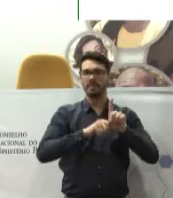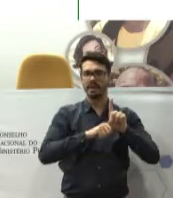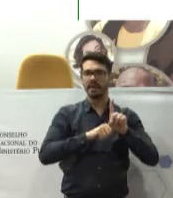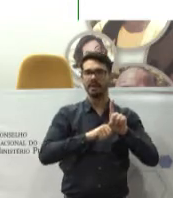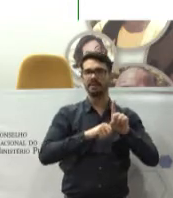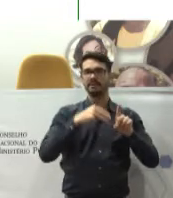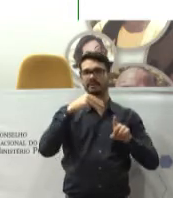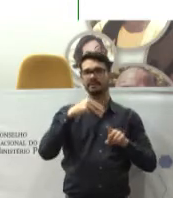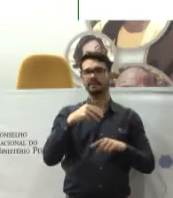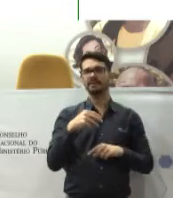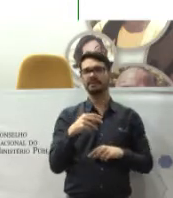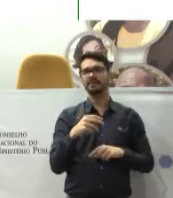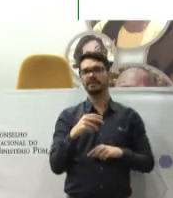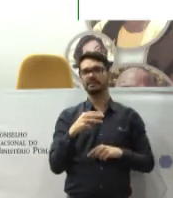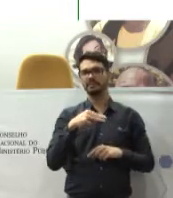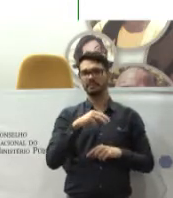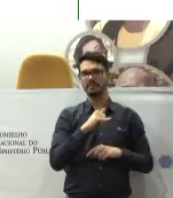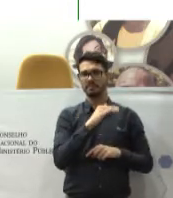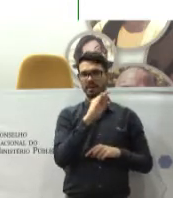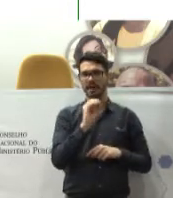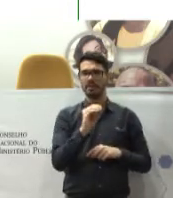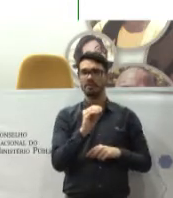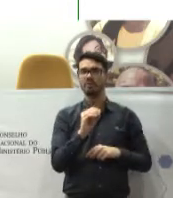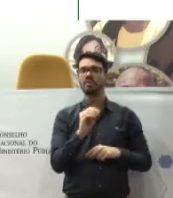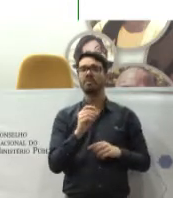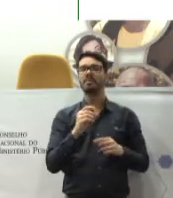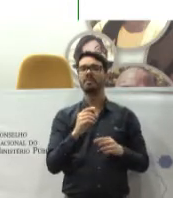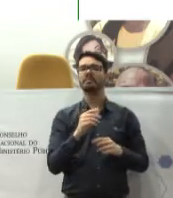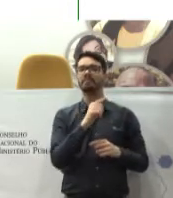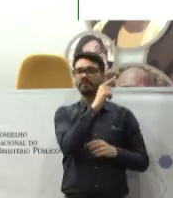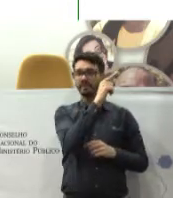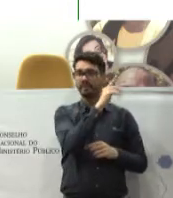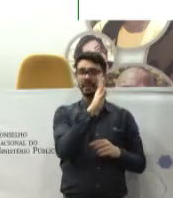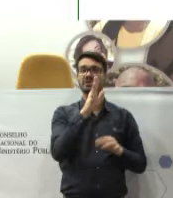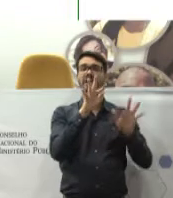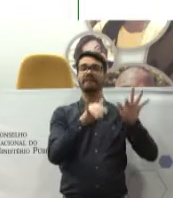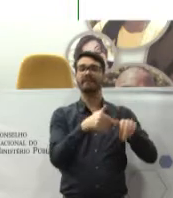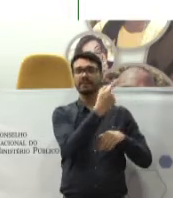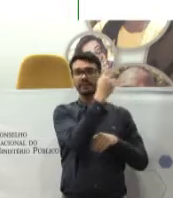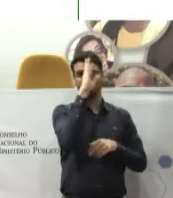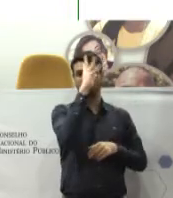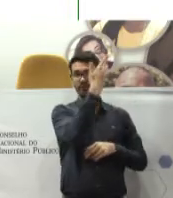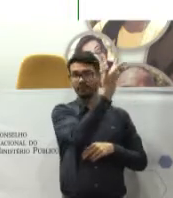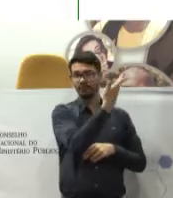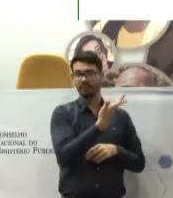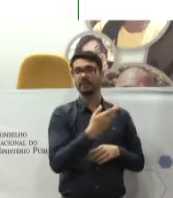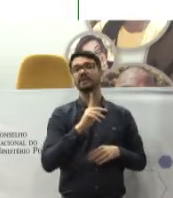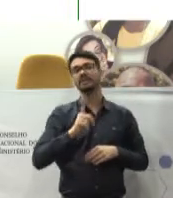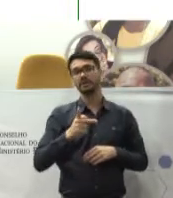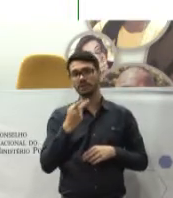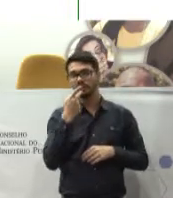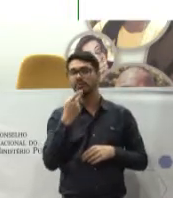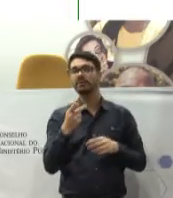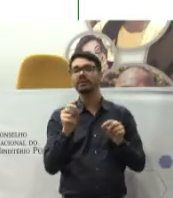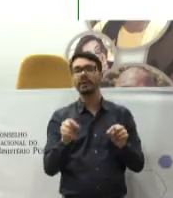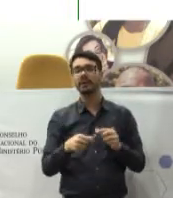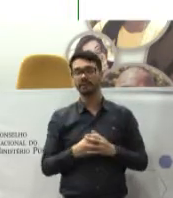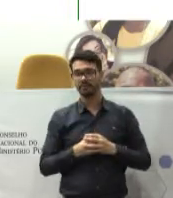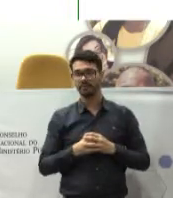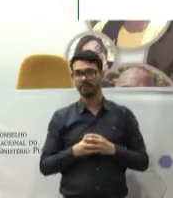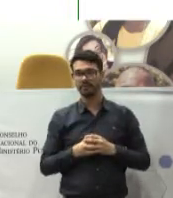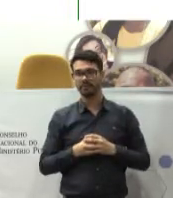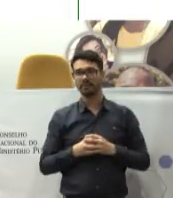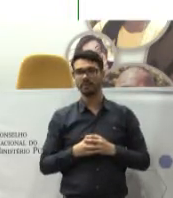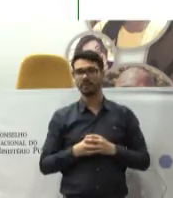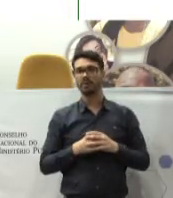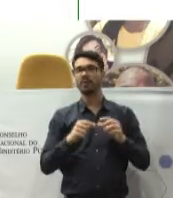definitivamente julgada. Foram julgados embargos declaratórios. Então, essa acabou. Então, essa decisão, ela já definiu. O